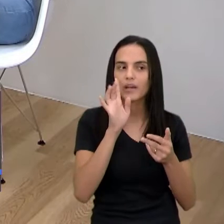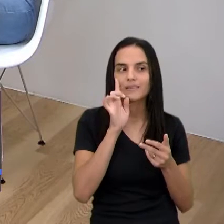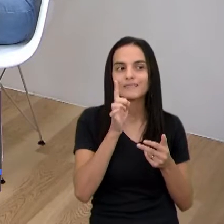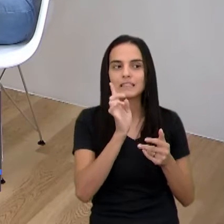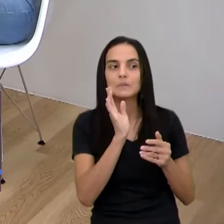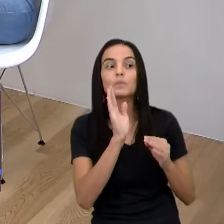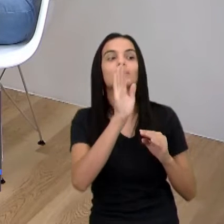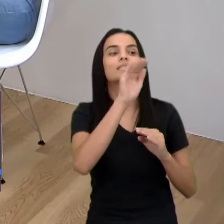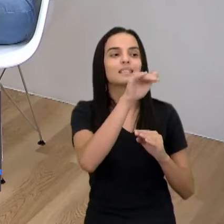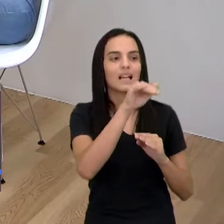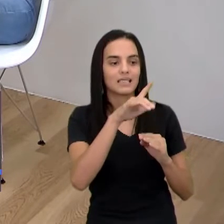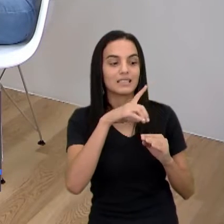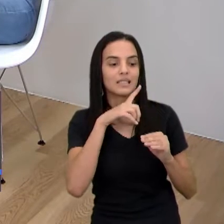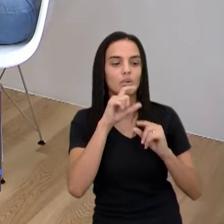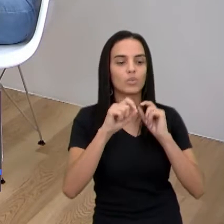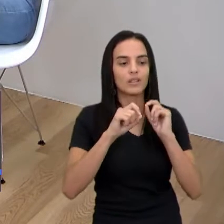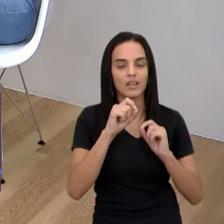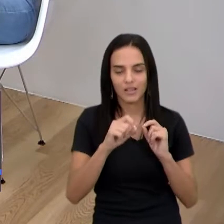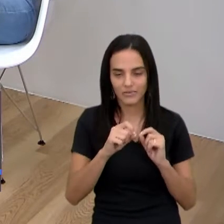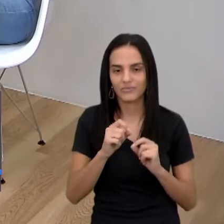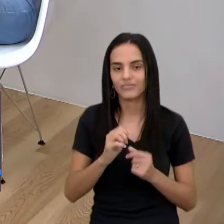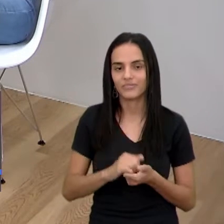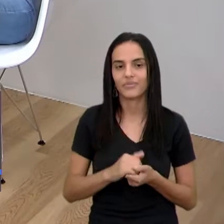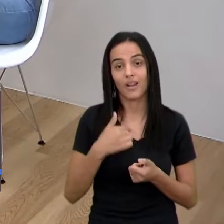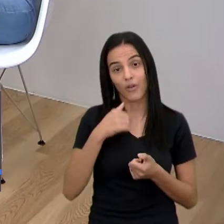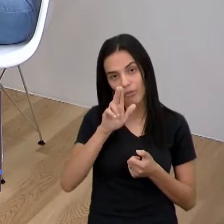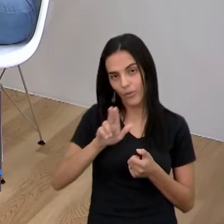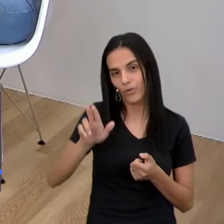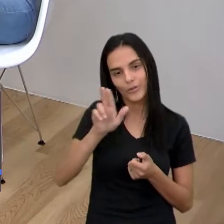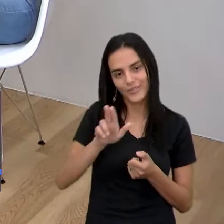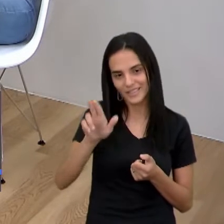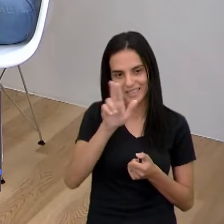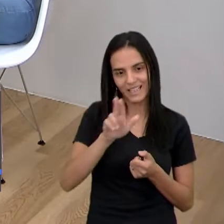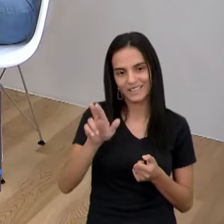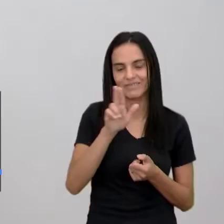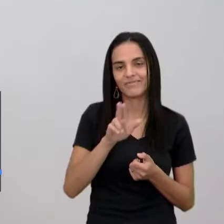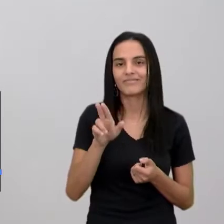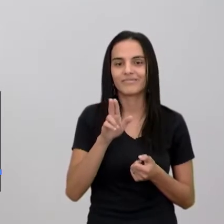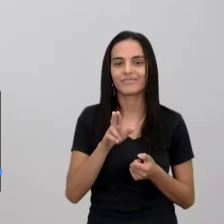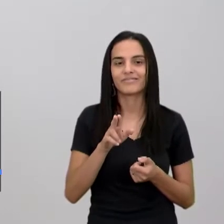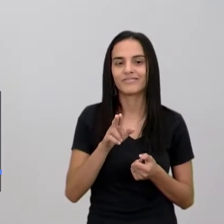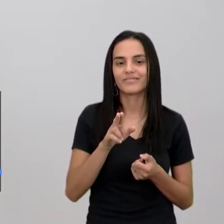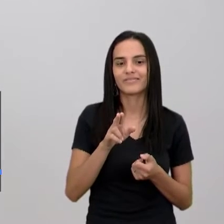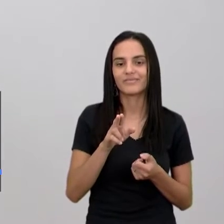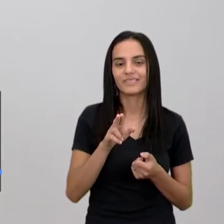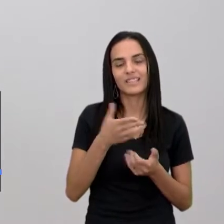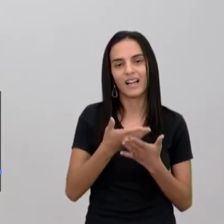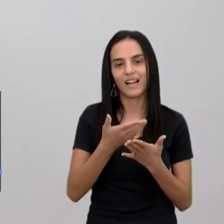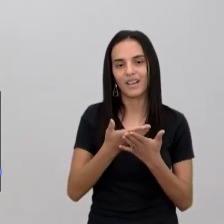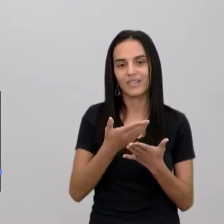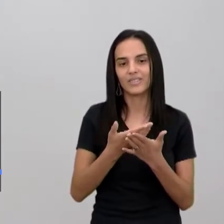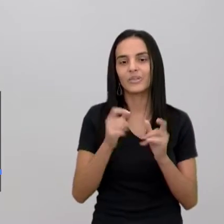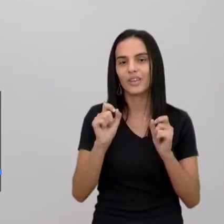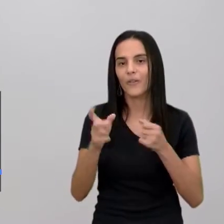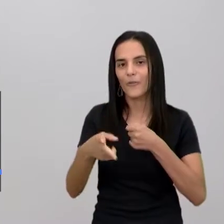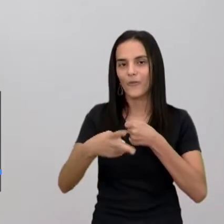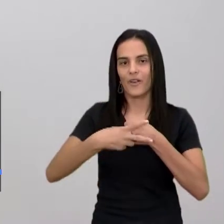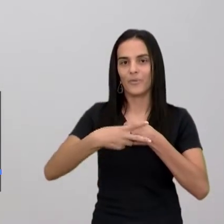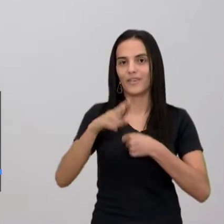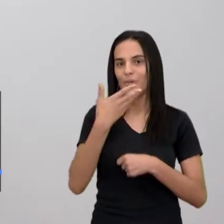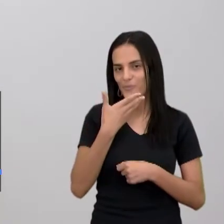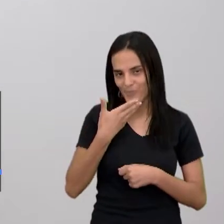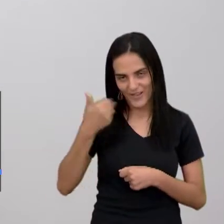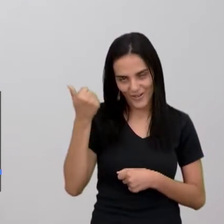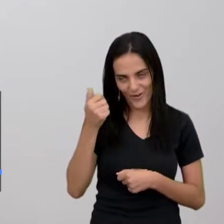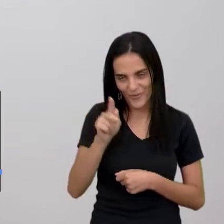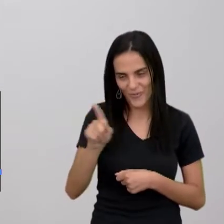podem nos fornecer também, né? Eu vou usar como cabeça de ponte da continuidade da aula o verbo que a melhor